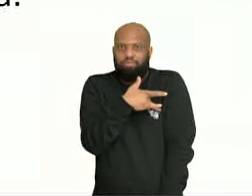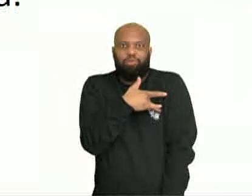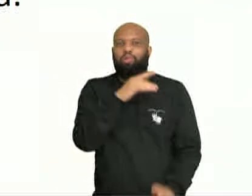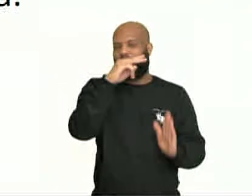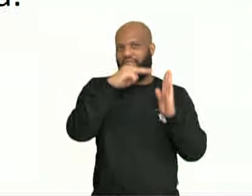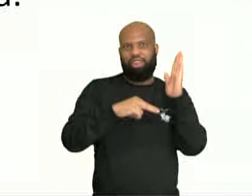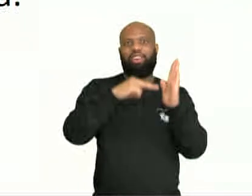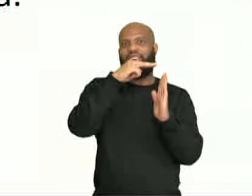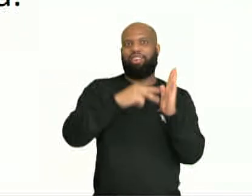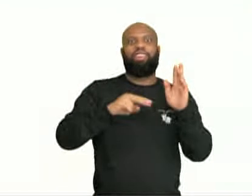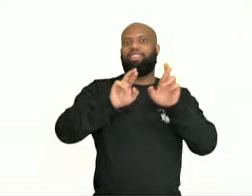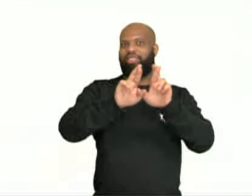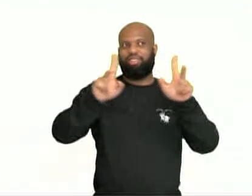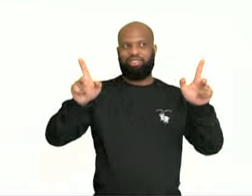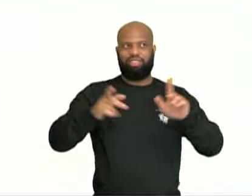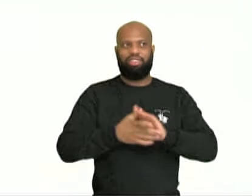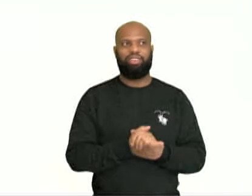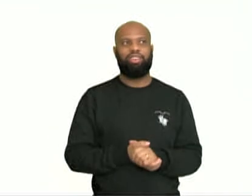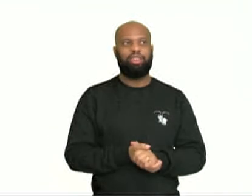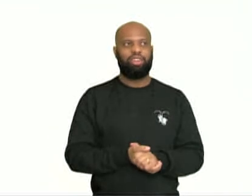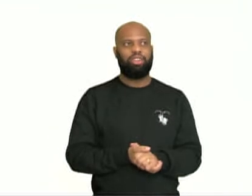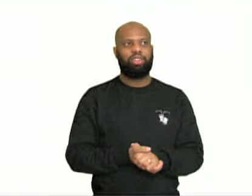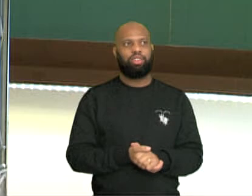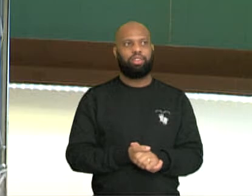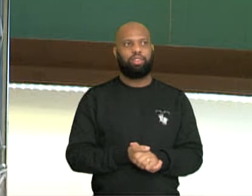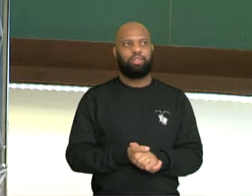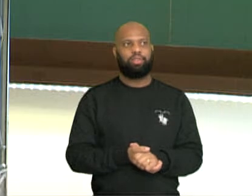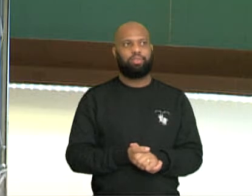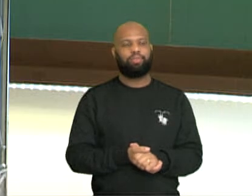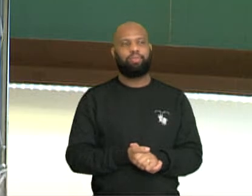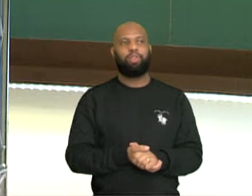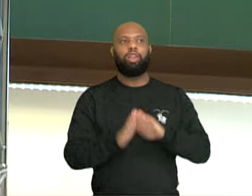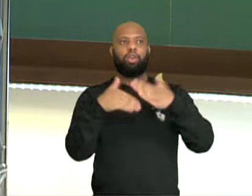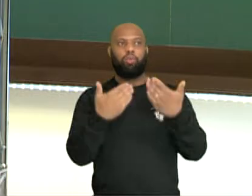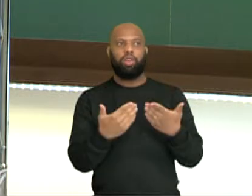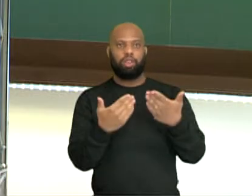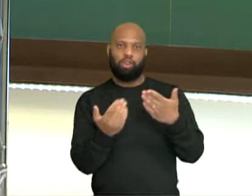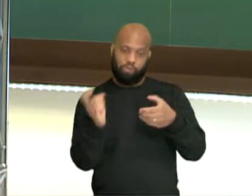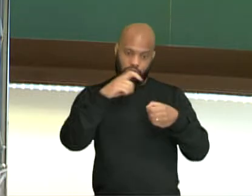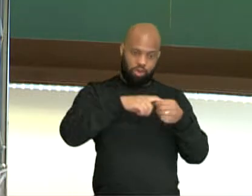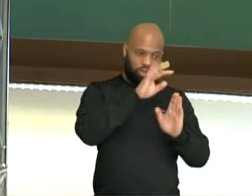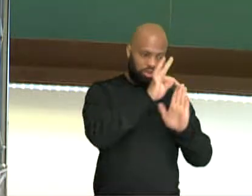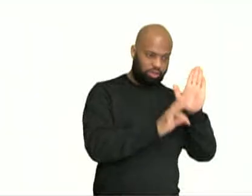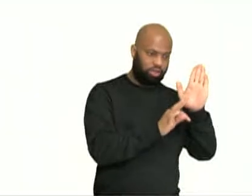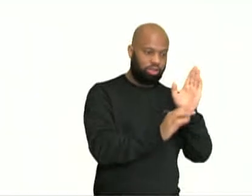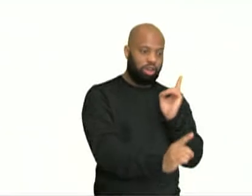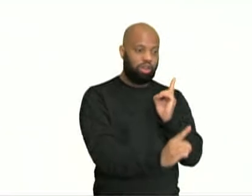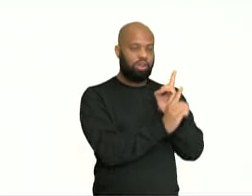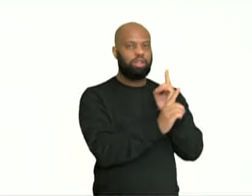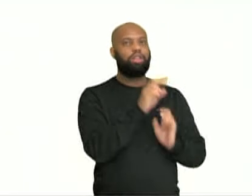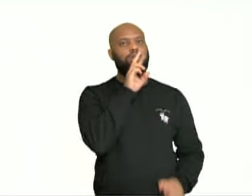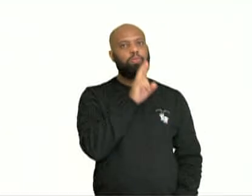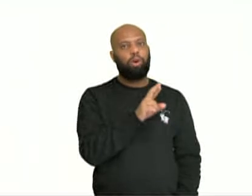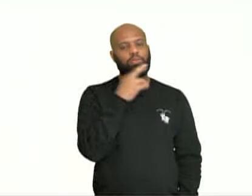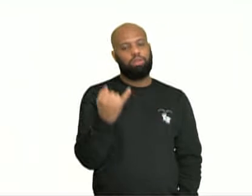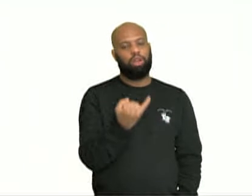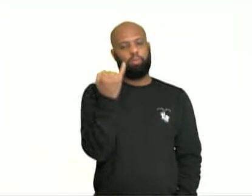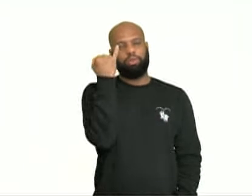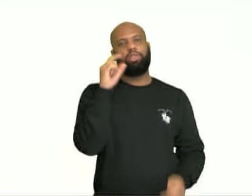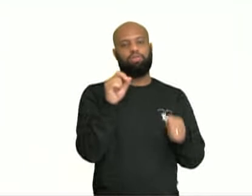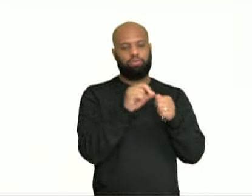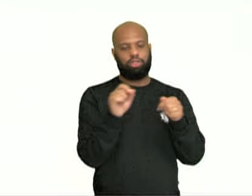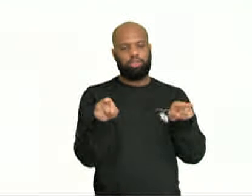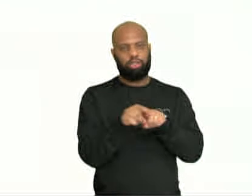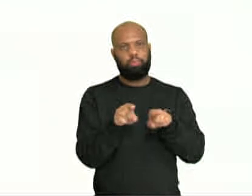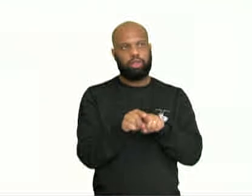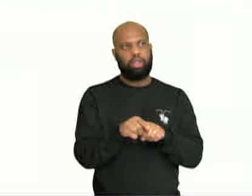por leitura, né? Então, olha só, retomar o texto para achar a resposta é um exercício bom de você estar fazendo para